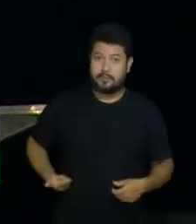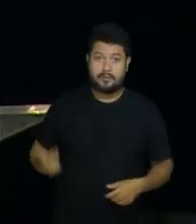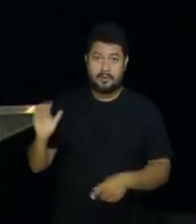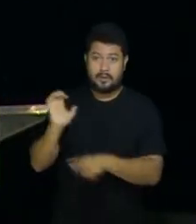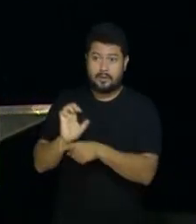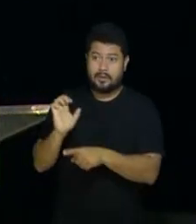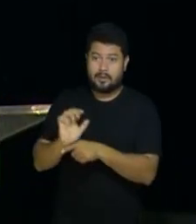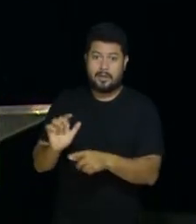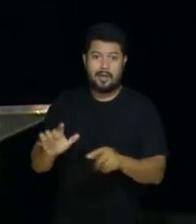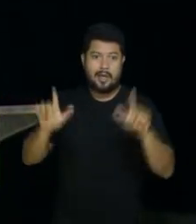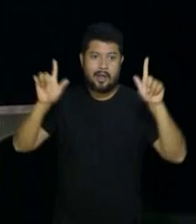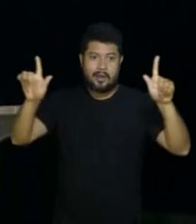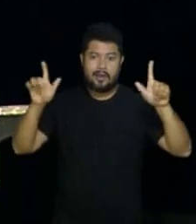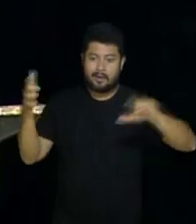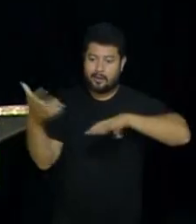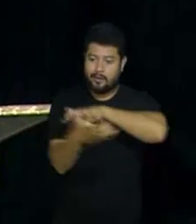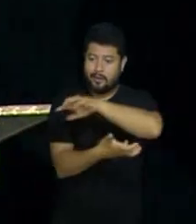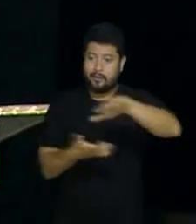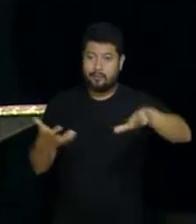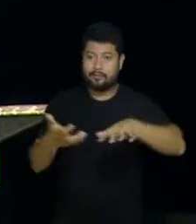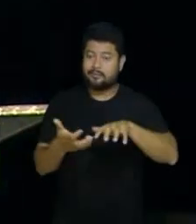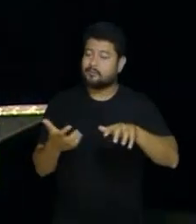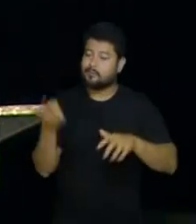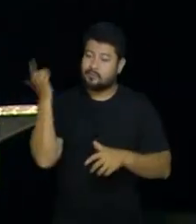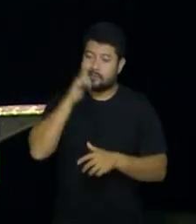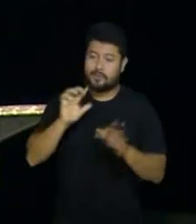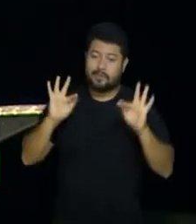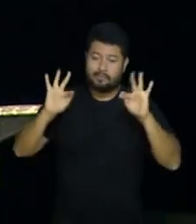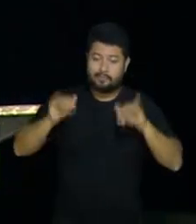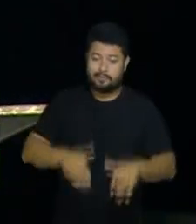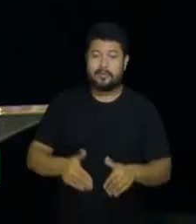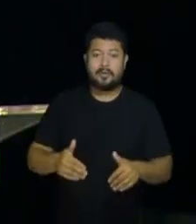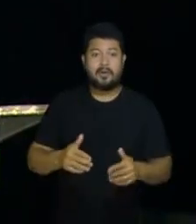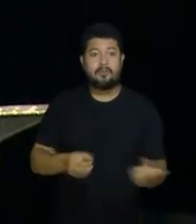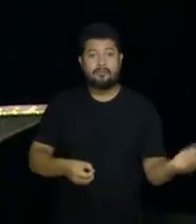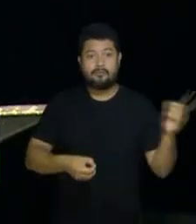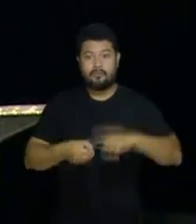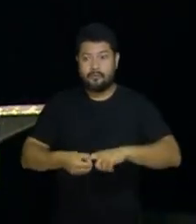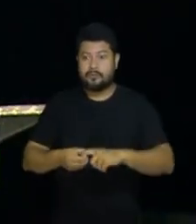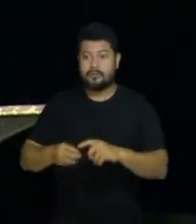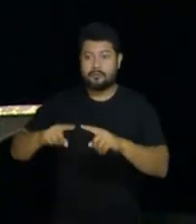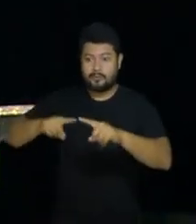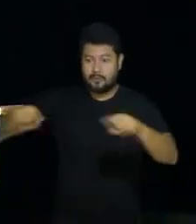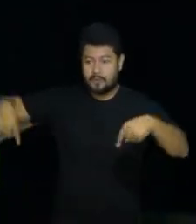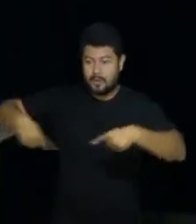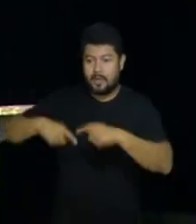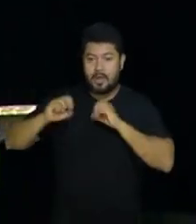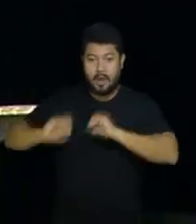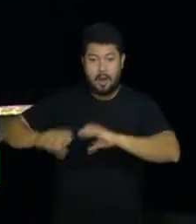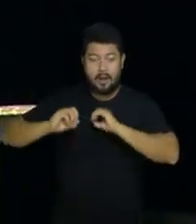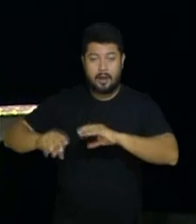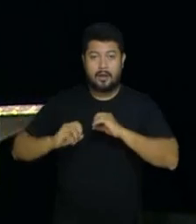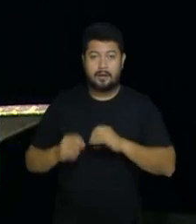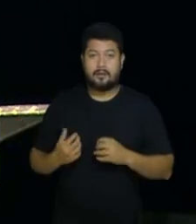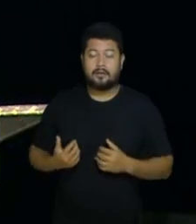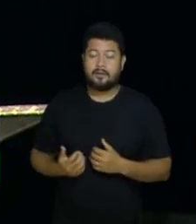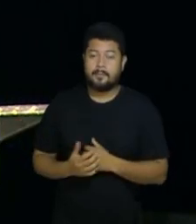greve realmente chegue ao fim e a normalidade das aulas, acolhendo os direitos dos trabalhadores, seja